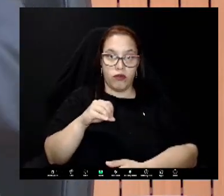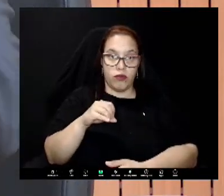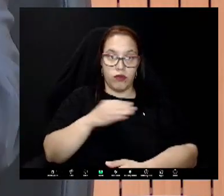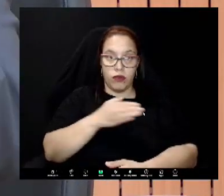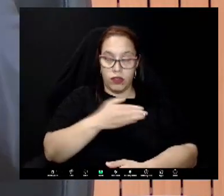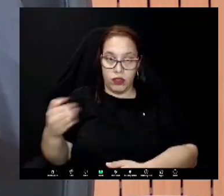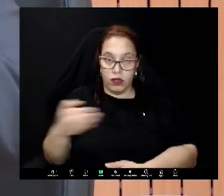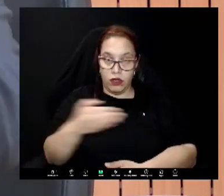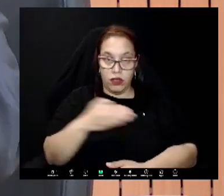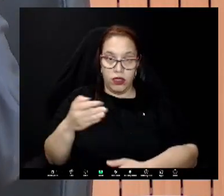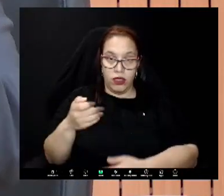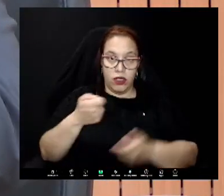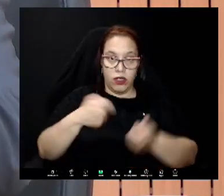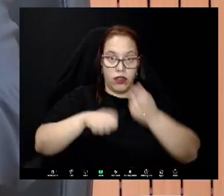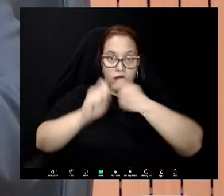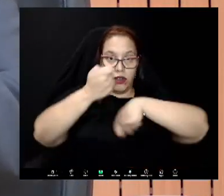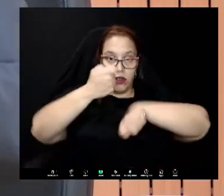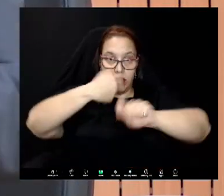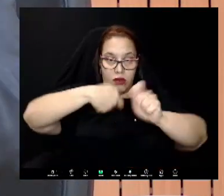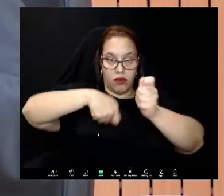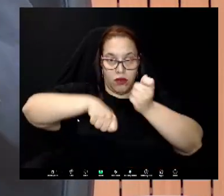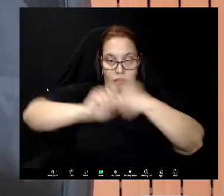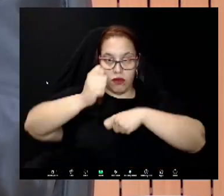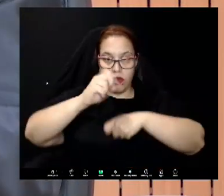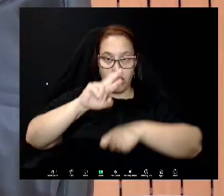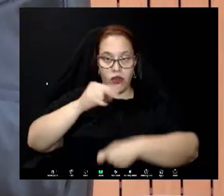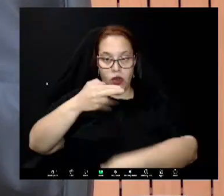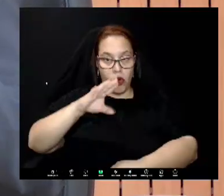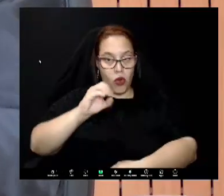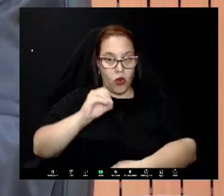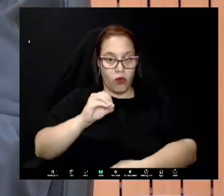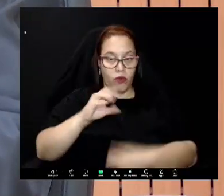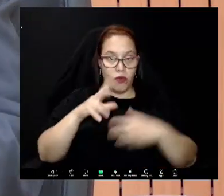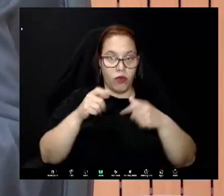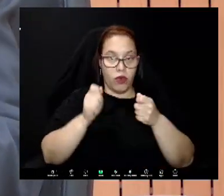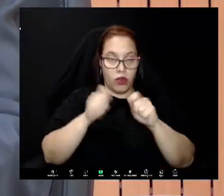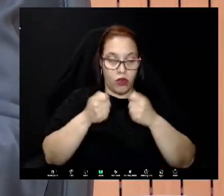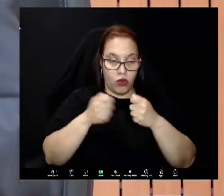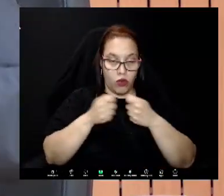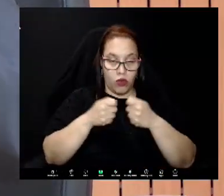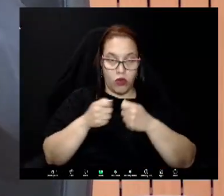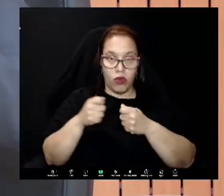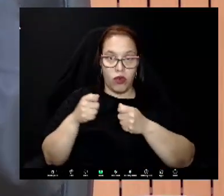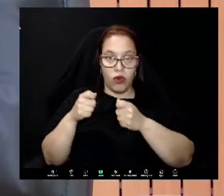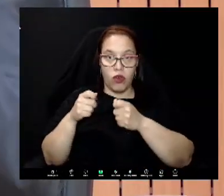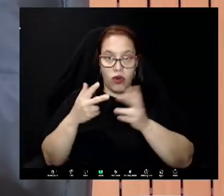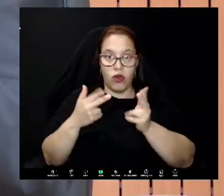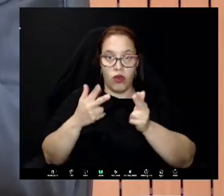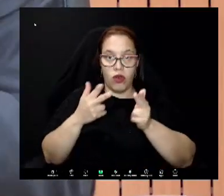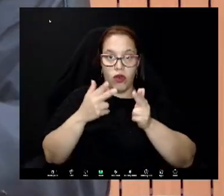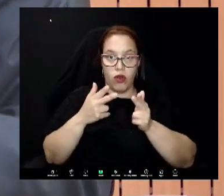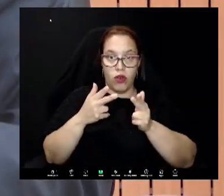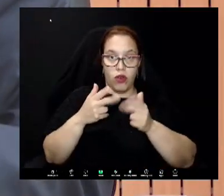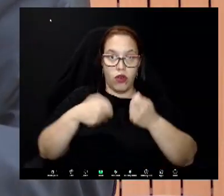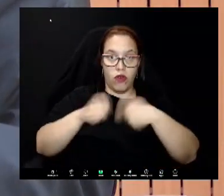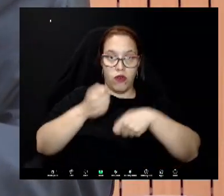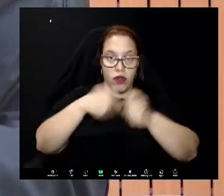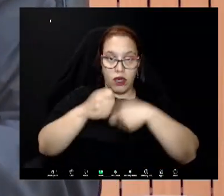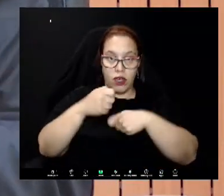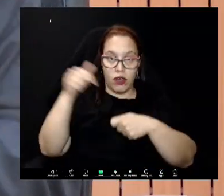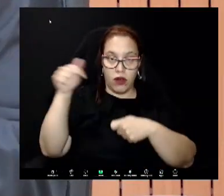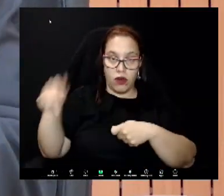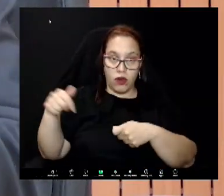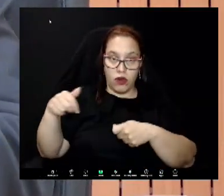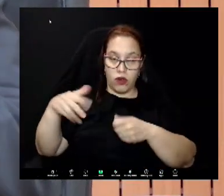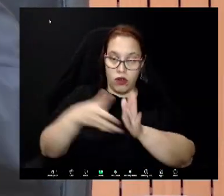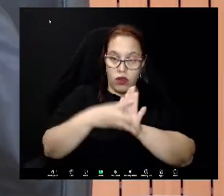não, tem movimento de punho de mão mesmo, porque tudo que eu faço aqui, quem opera é o cirurgião, não é o robô. Mas tudo que eu fizer aqui, o robô imita lá dentro